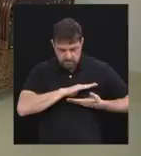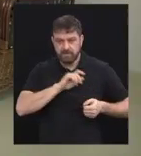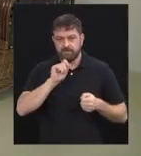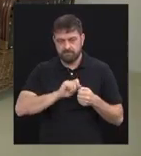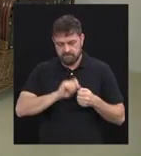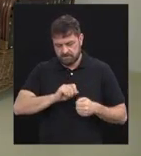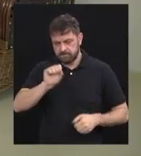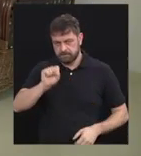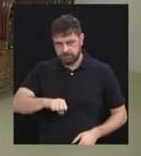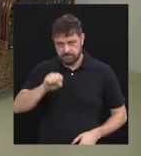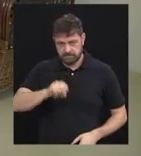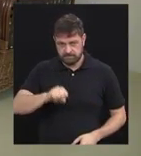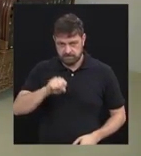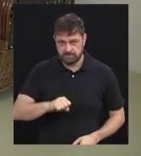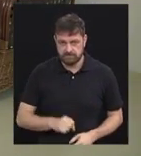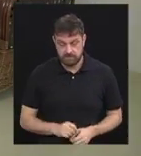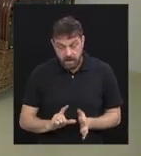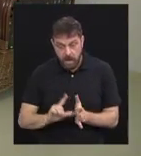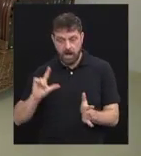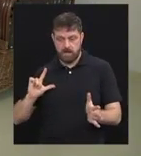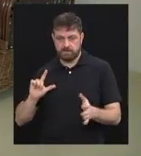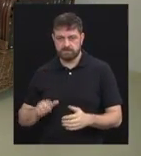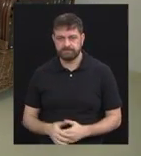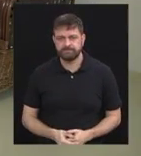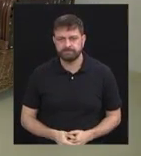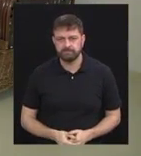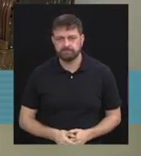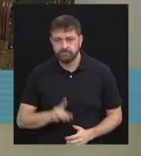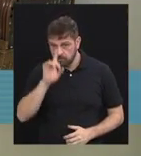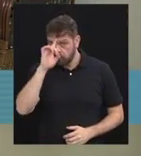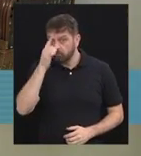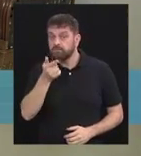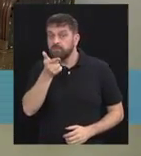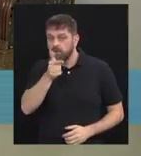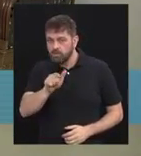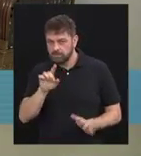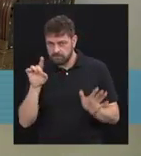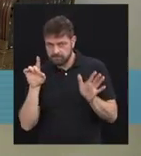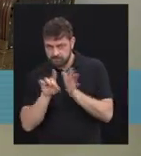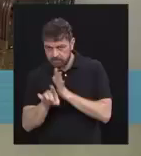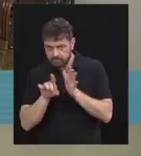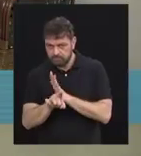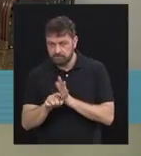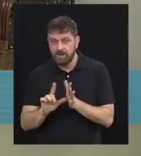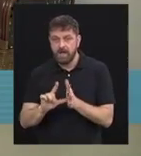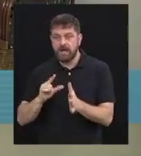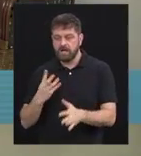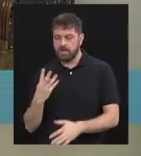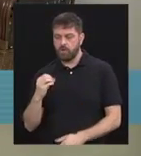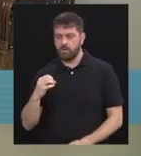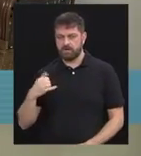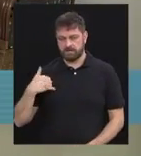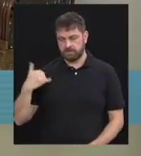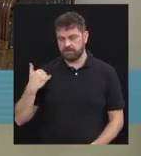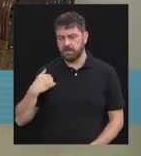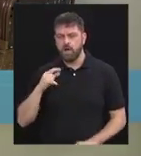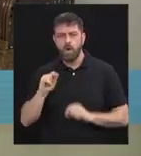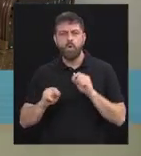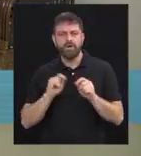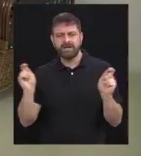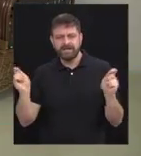a sua rotina mamográfica mais cedo. Olha só outra dúvida que nós recebemos. Antes dos 40 anos, que exames